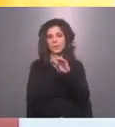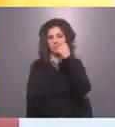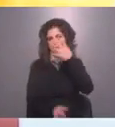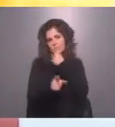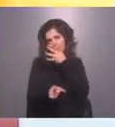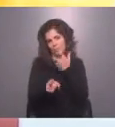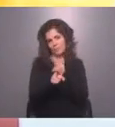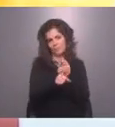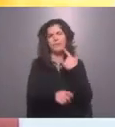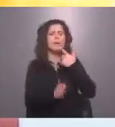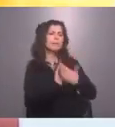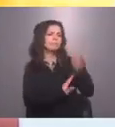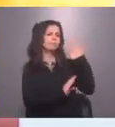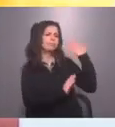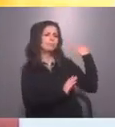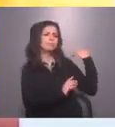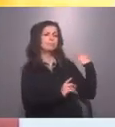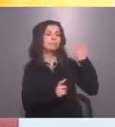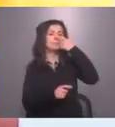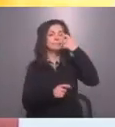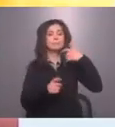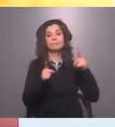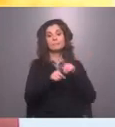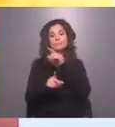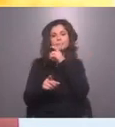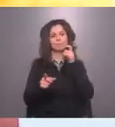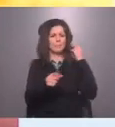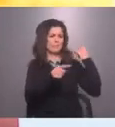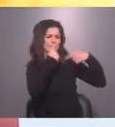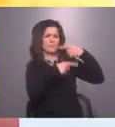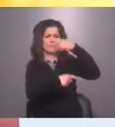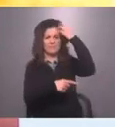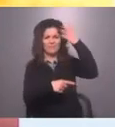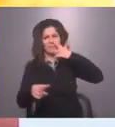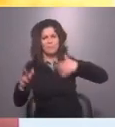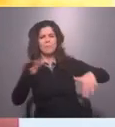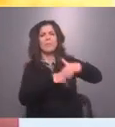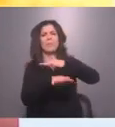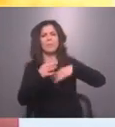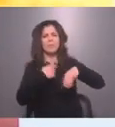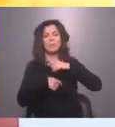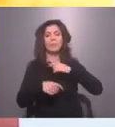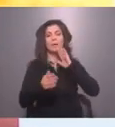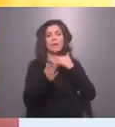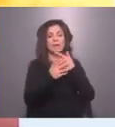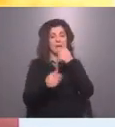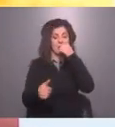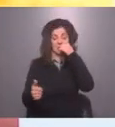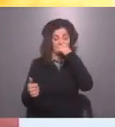Naqueles dias, todos os príncipes dos sacerdotes e o povo multiplicaram as suas